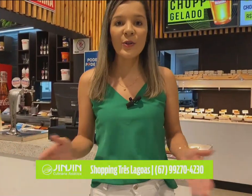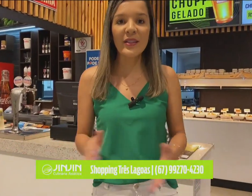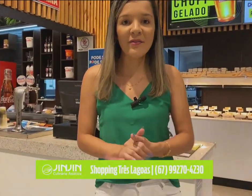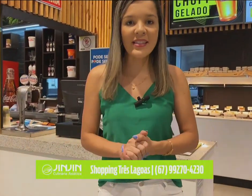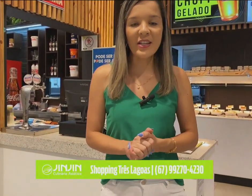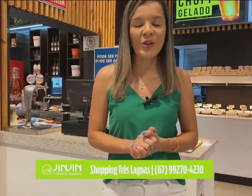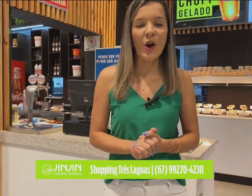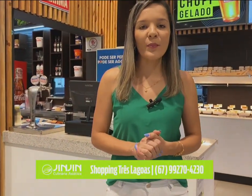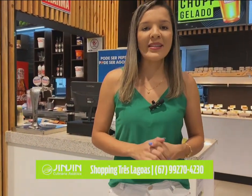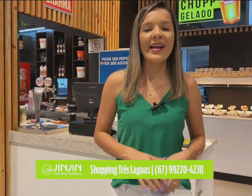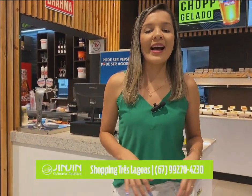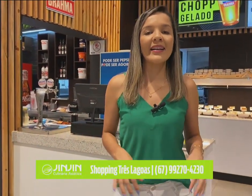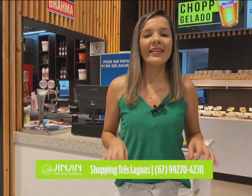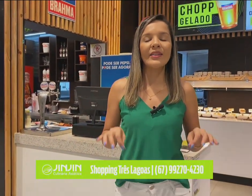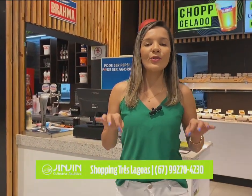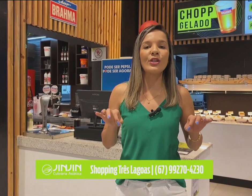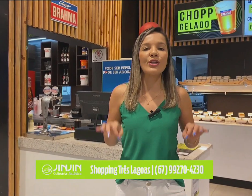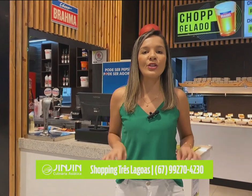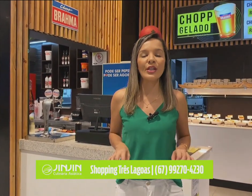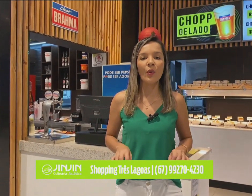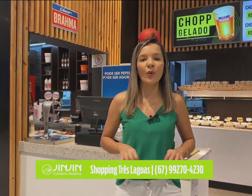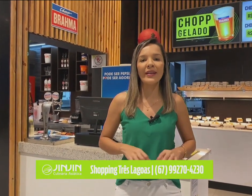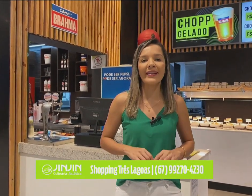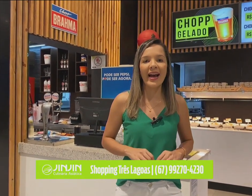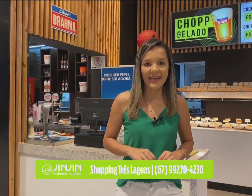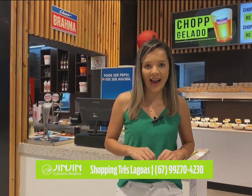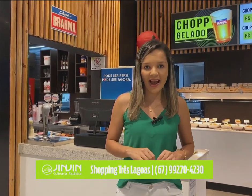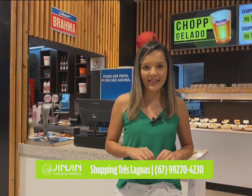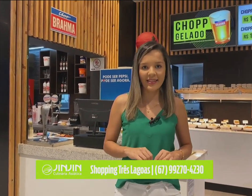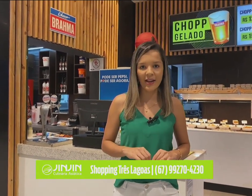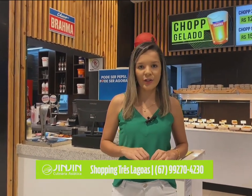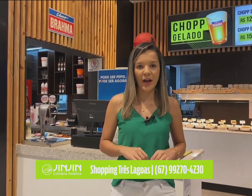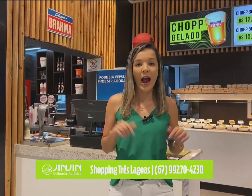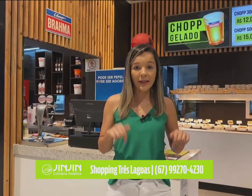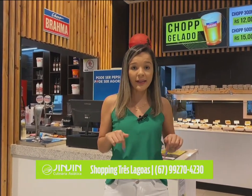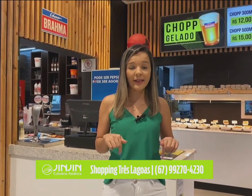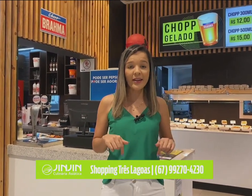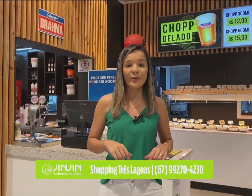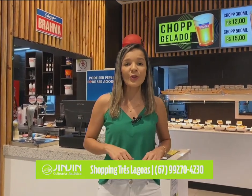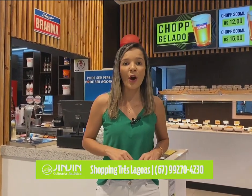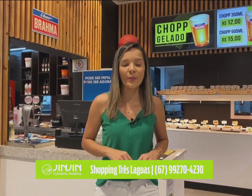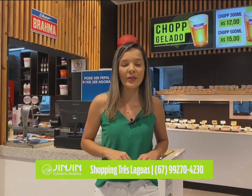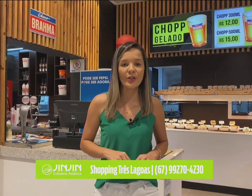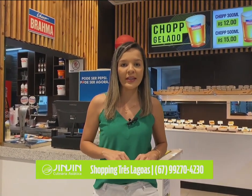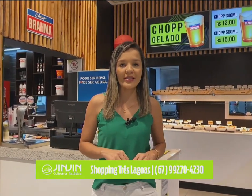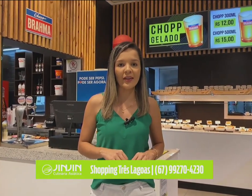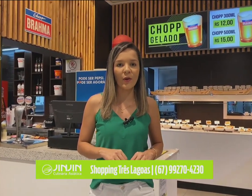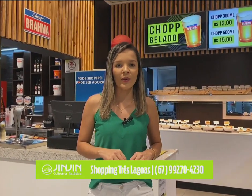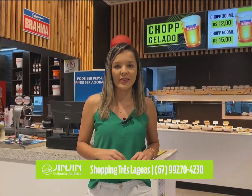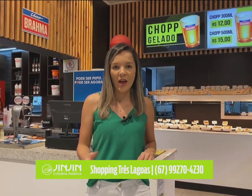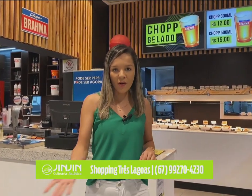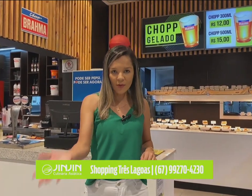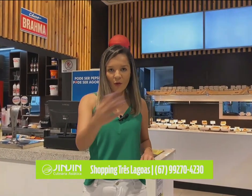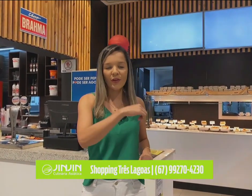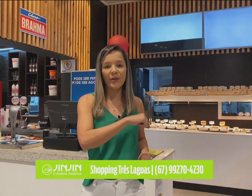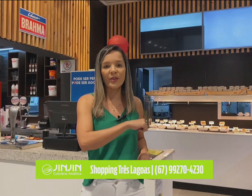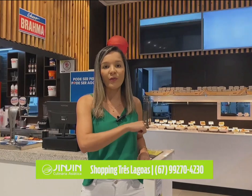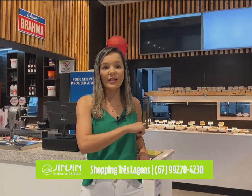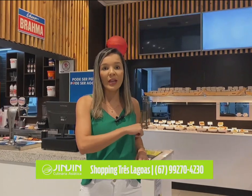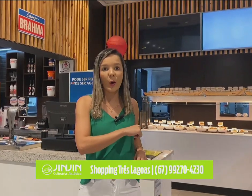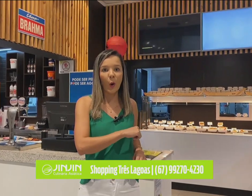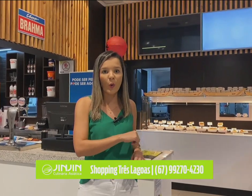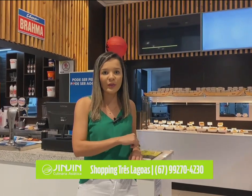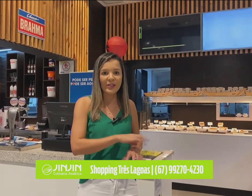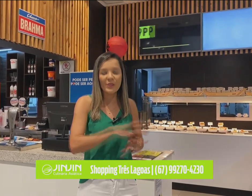Pessoal, hoje o TVC Shop está aqui no Jinjin Culinária Asiática, aqui no Shopping de Três Lagoas. Vamos conferir